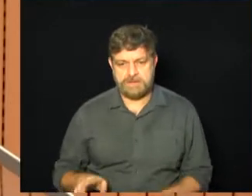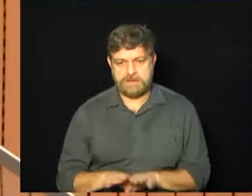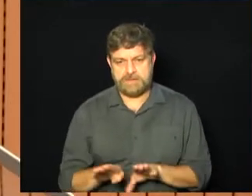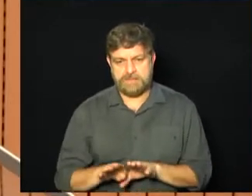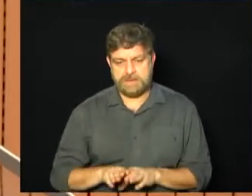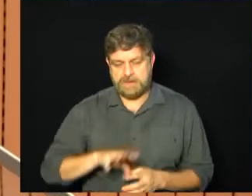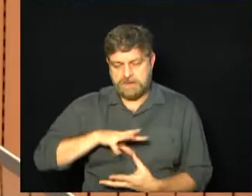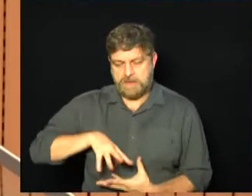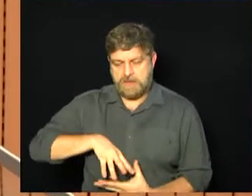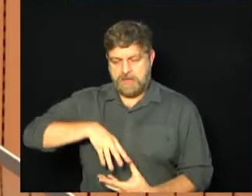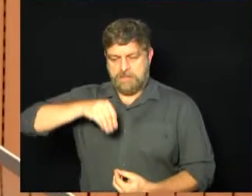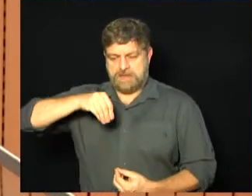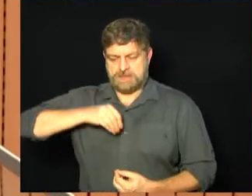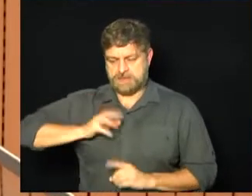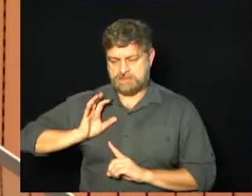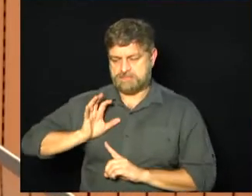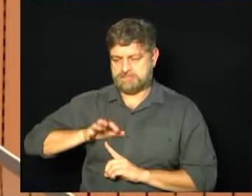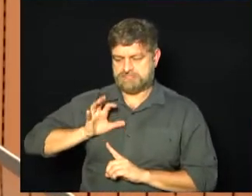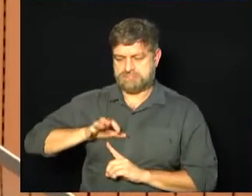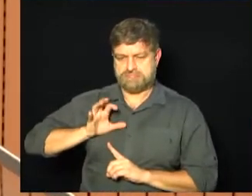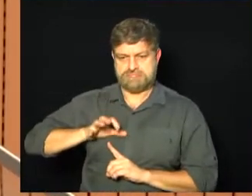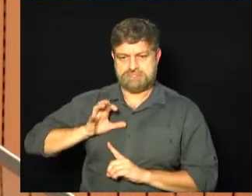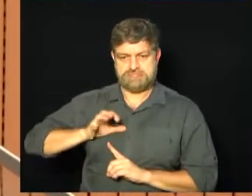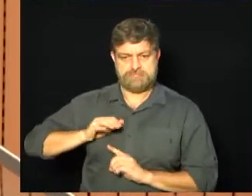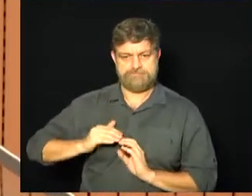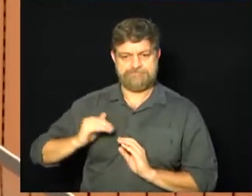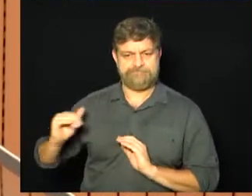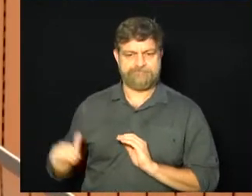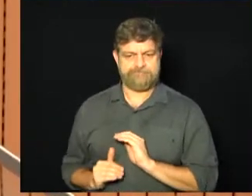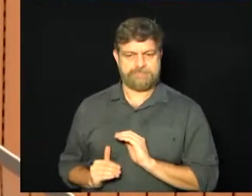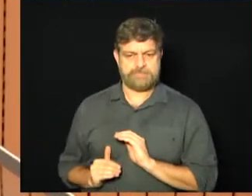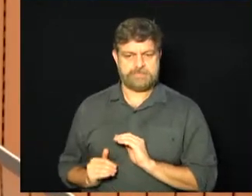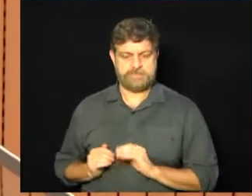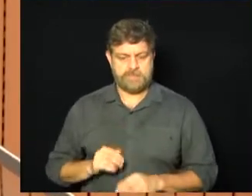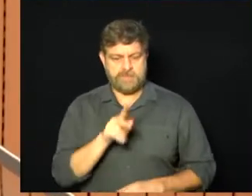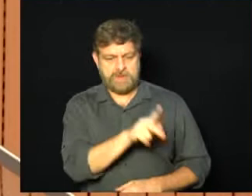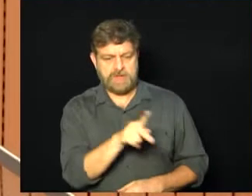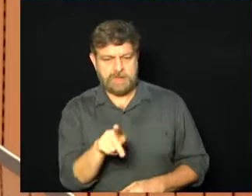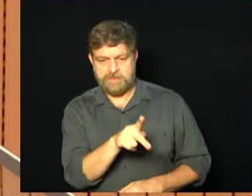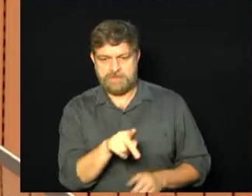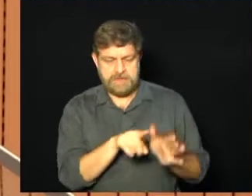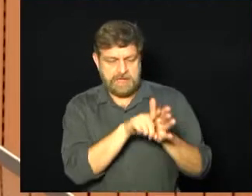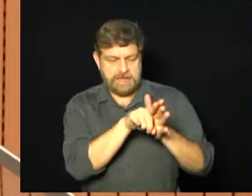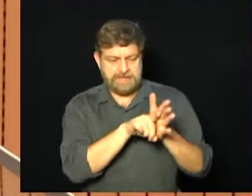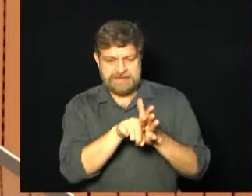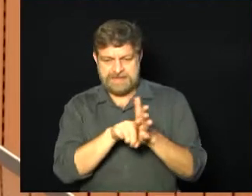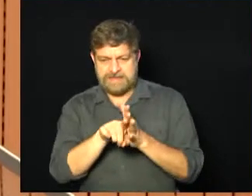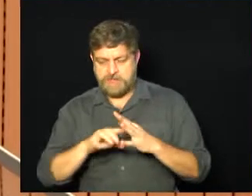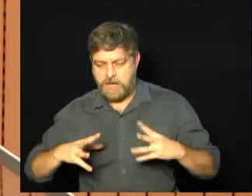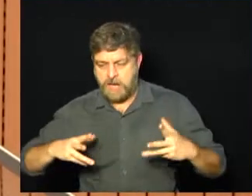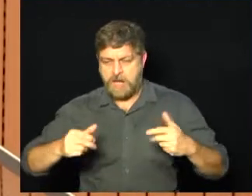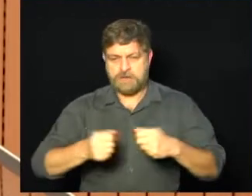mística. Era natural, diríamos, aos professores, pesquisadores e todo tipo de